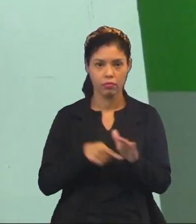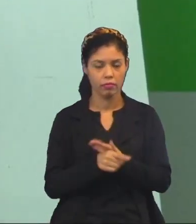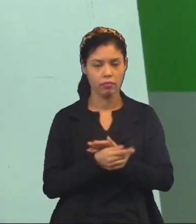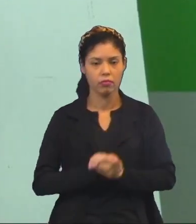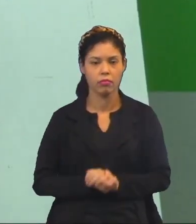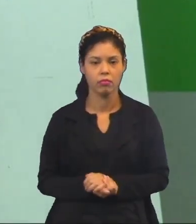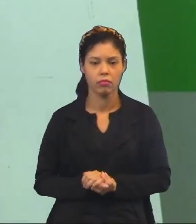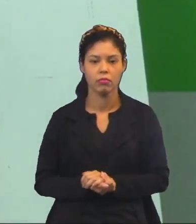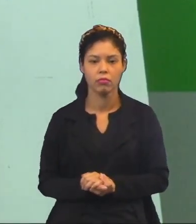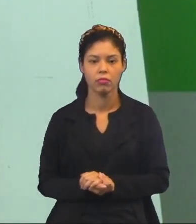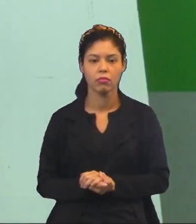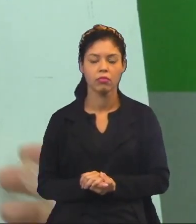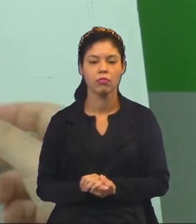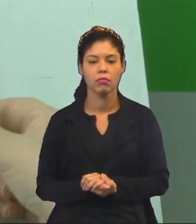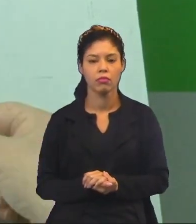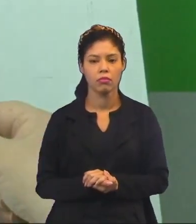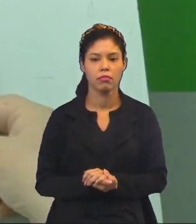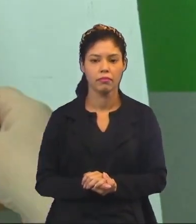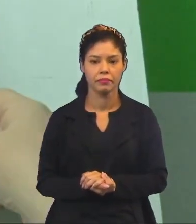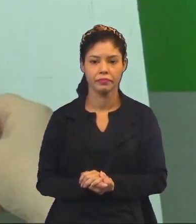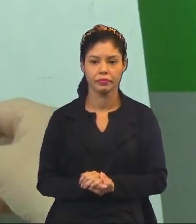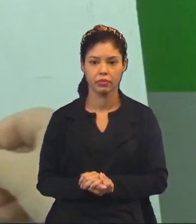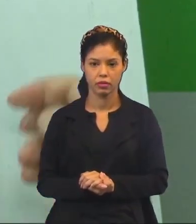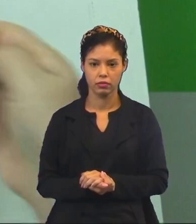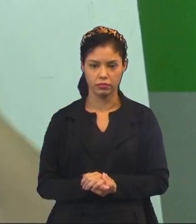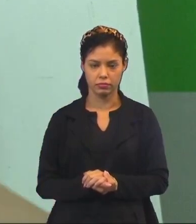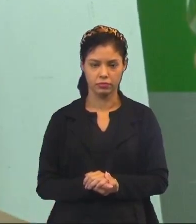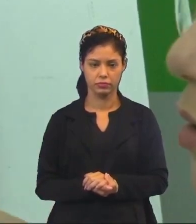dentro. E agora nós vamos, né,